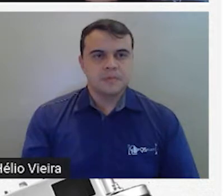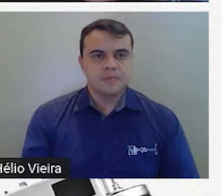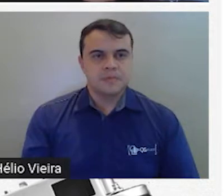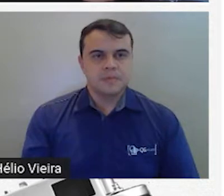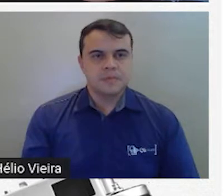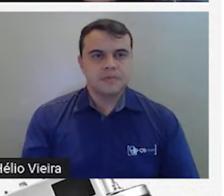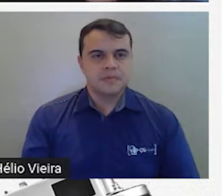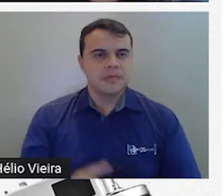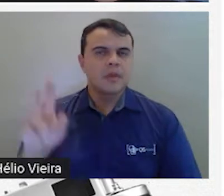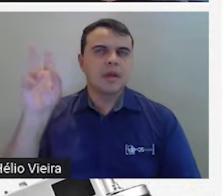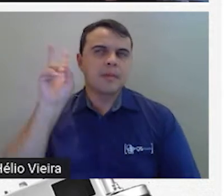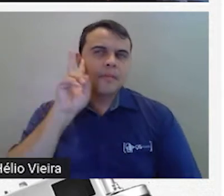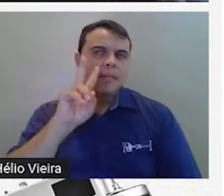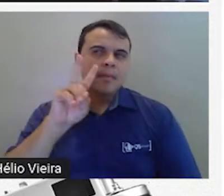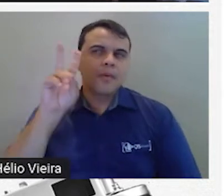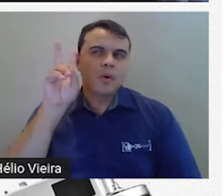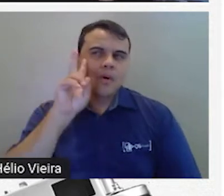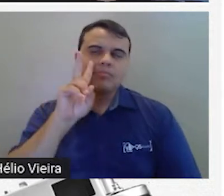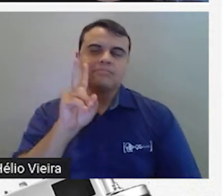E memórias. Então,